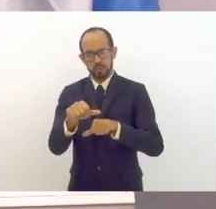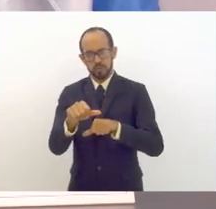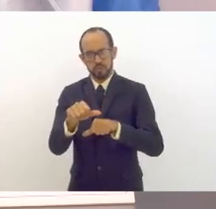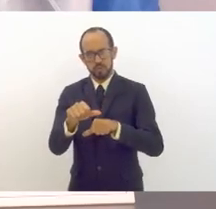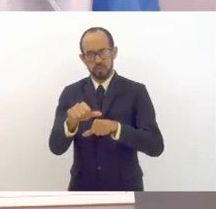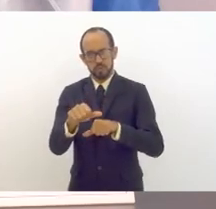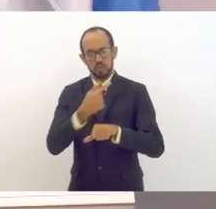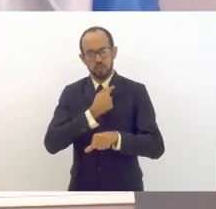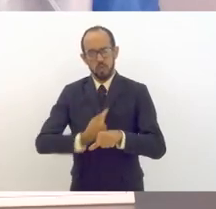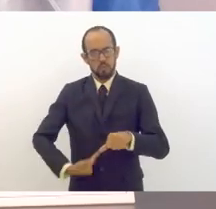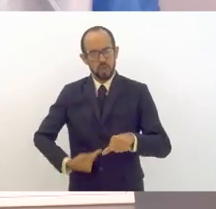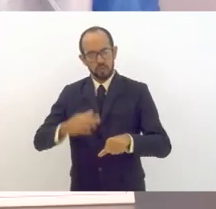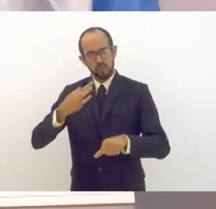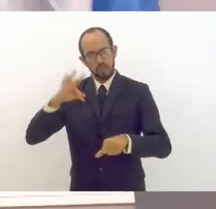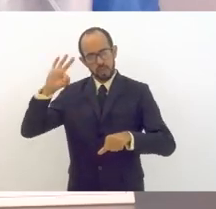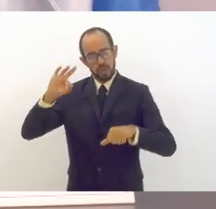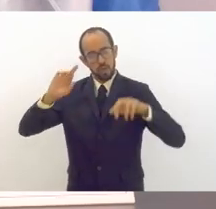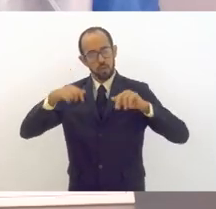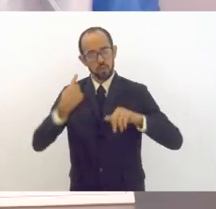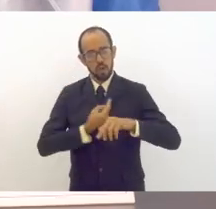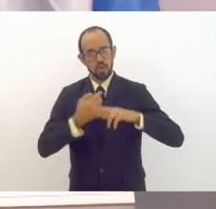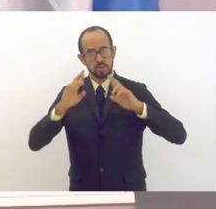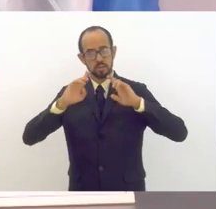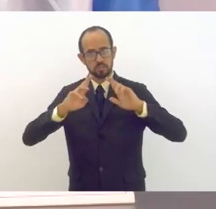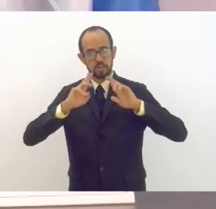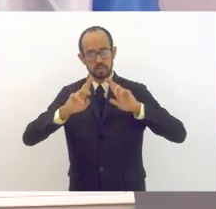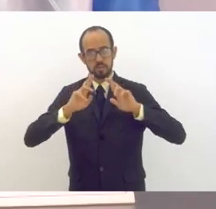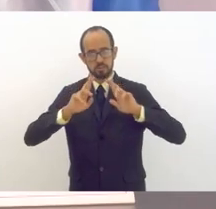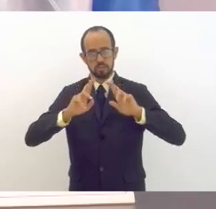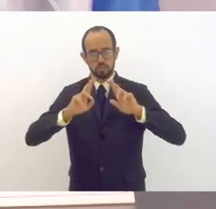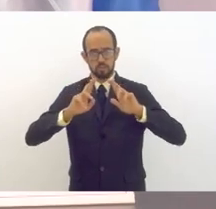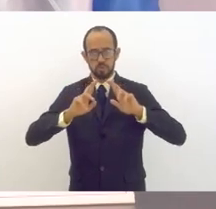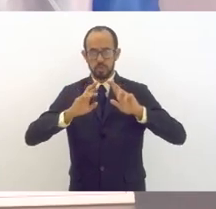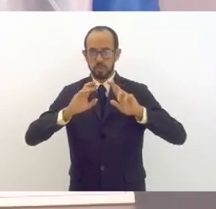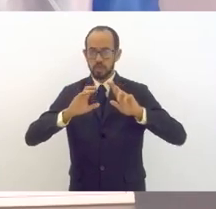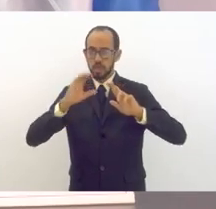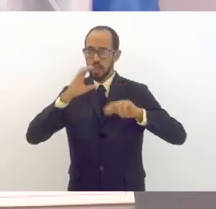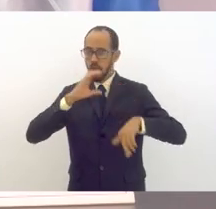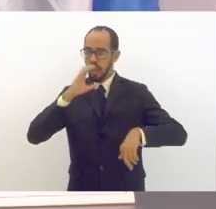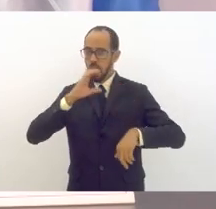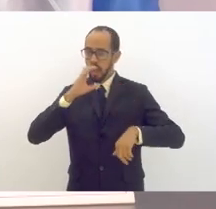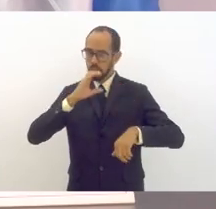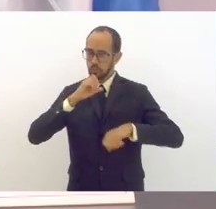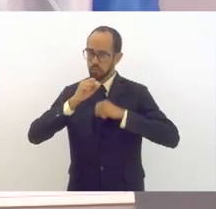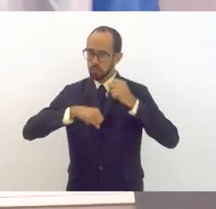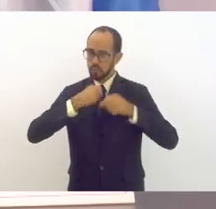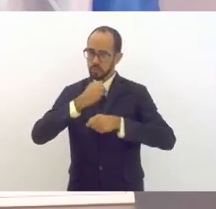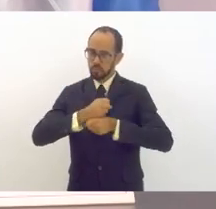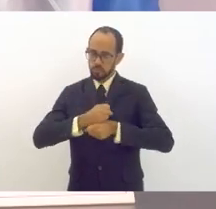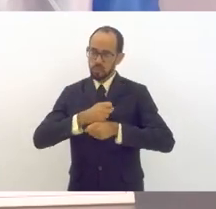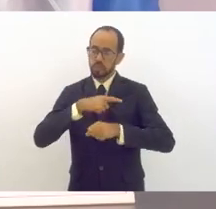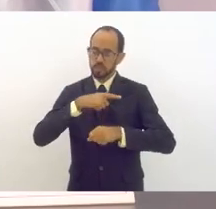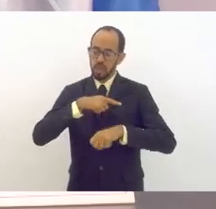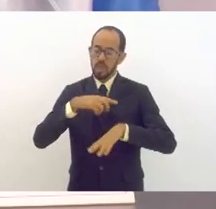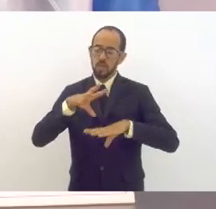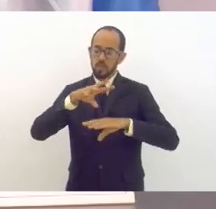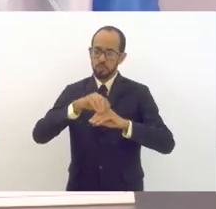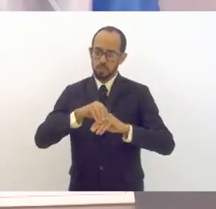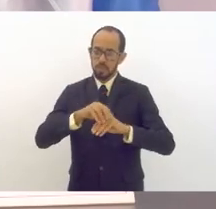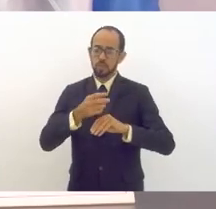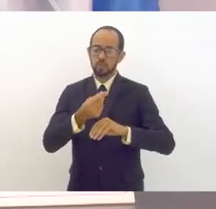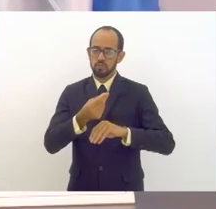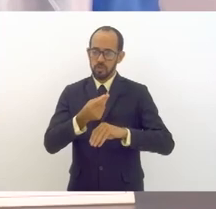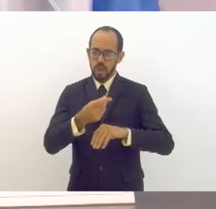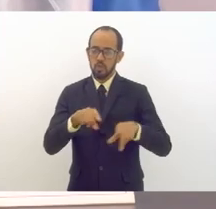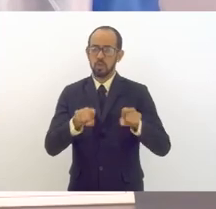gente espera que o governo federal, já de forma imediata para o ano que vem, preveja um aumento no